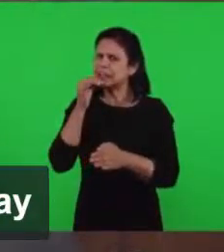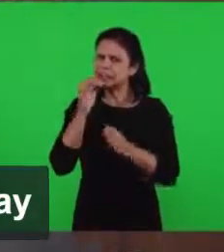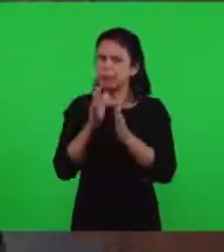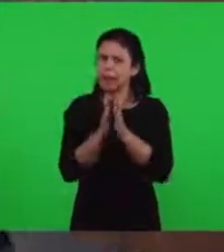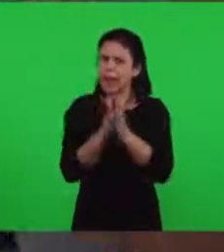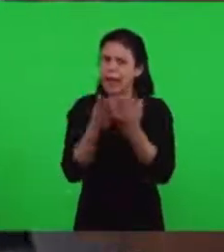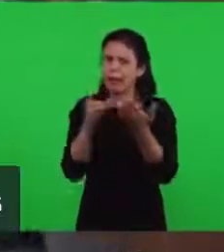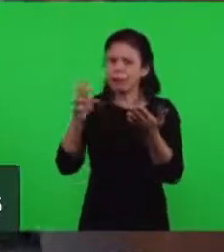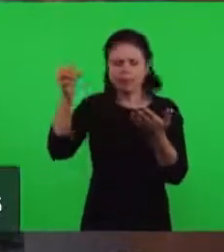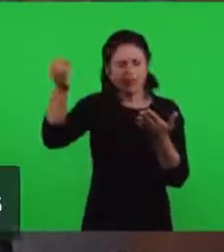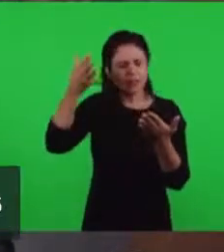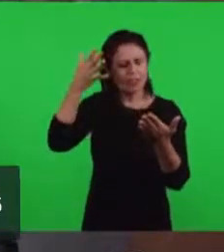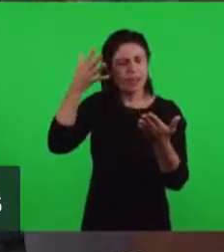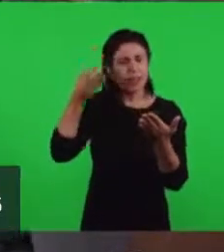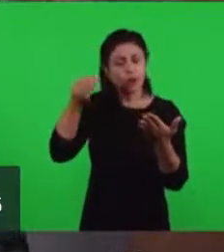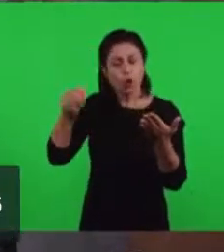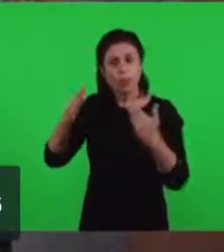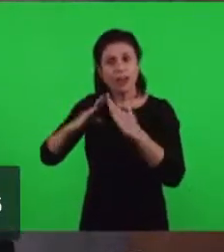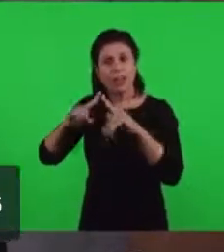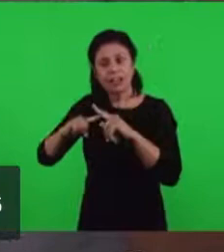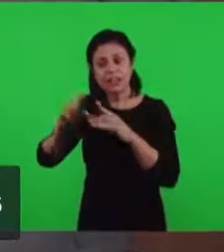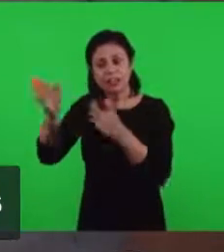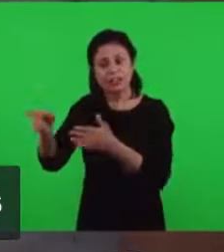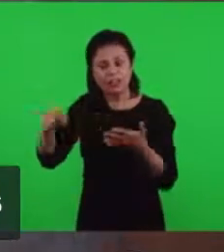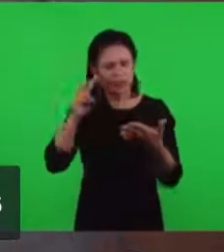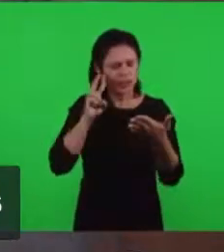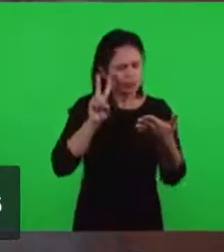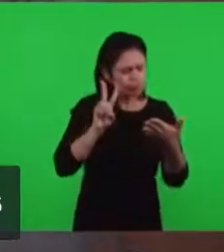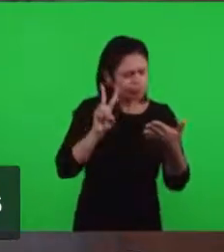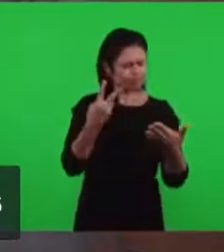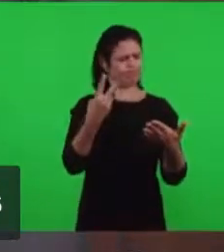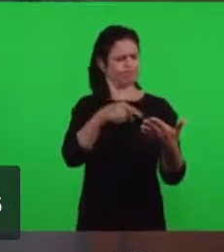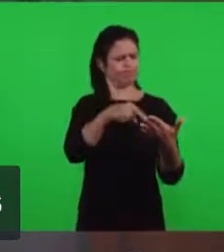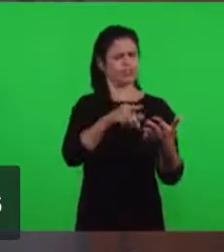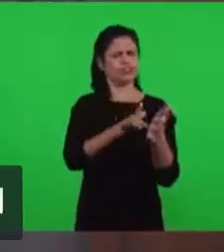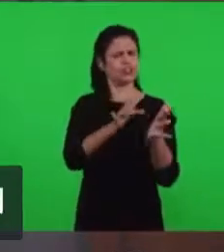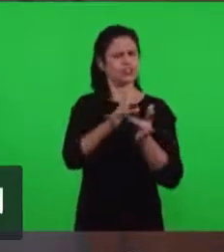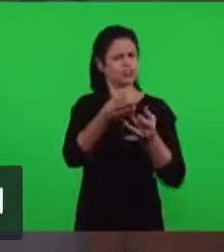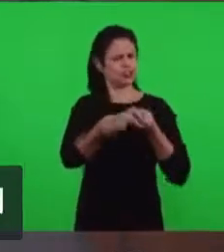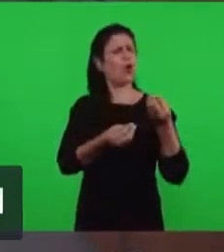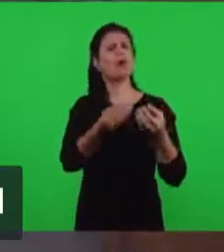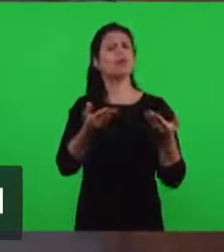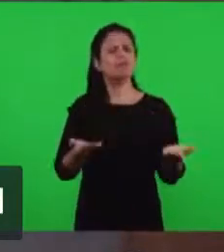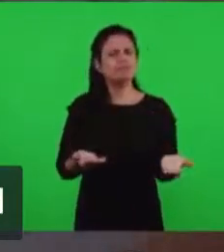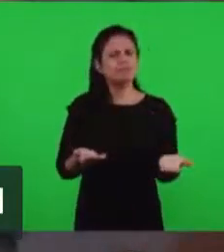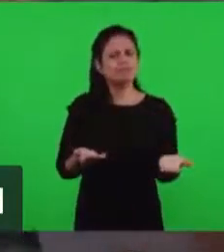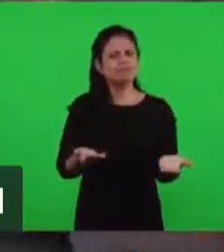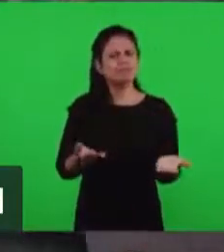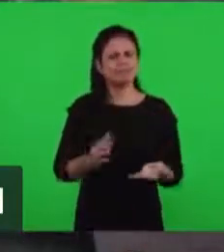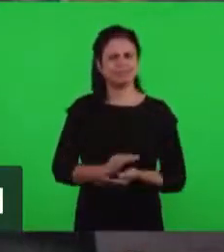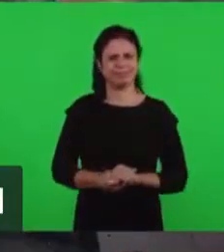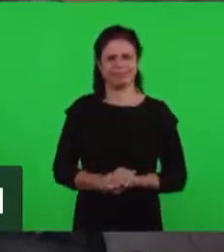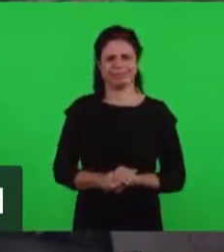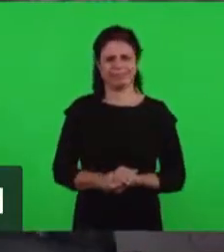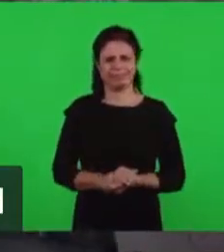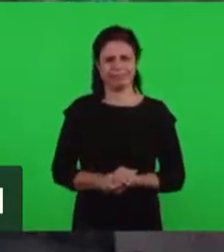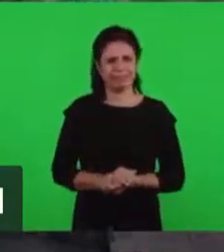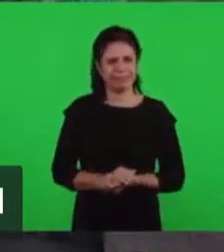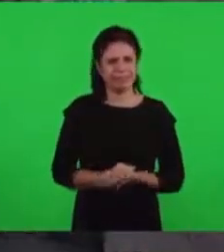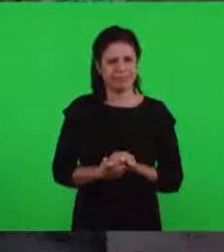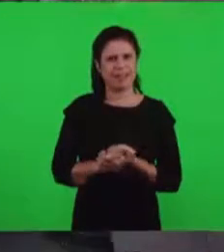forma essa igreja fiel reconhece o senhor jesus na palavra revelada eu não falava